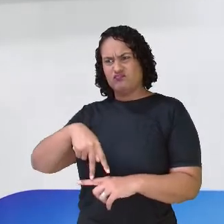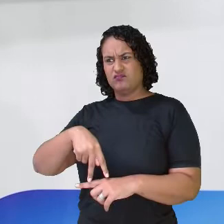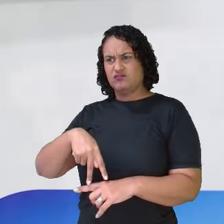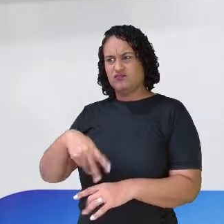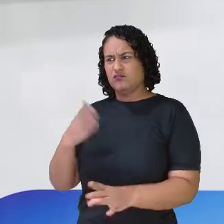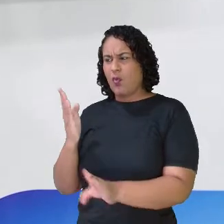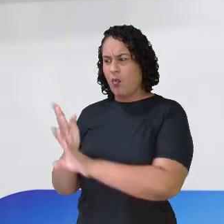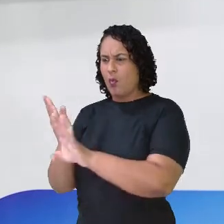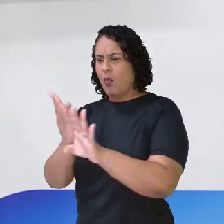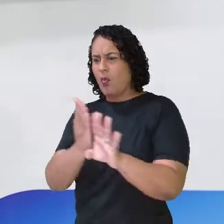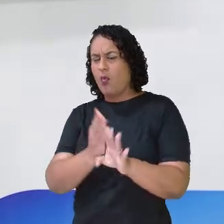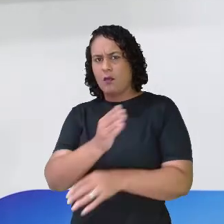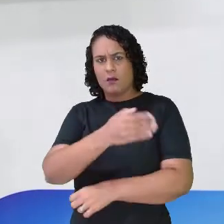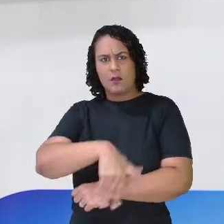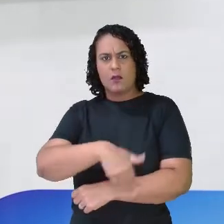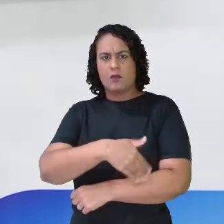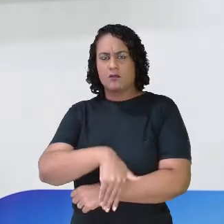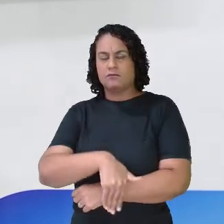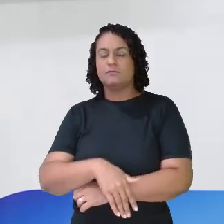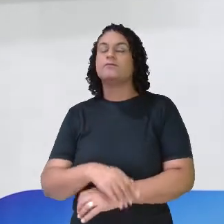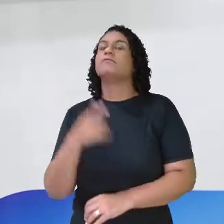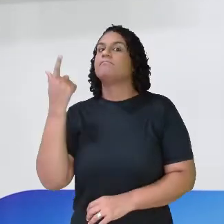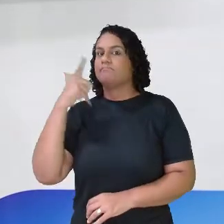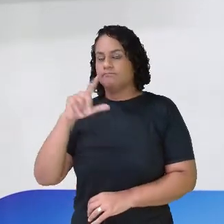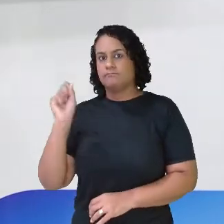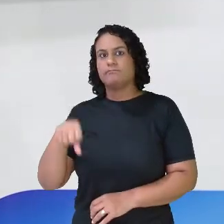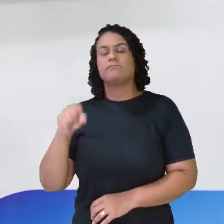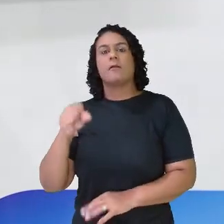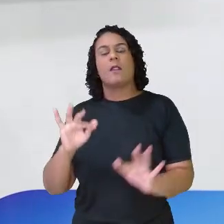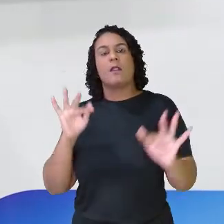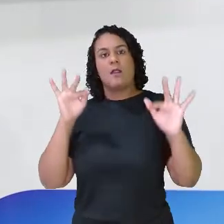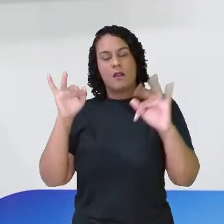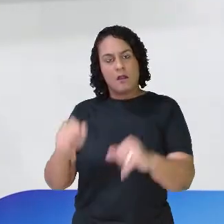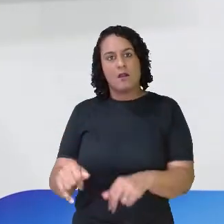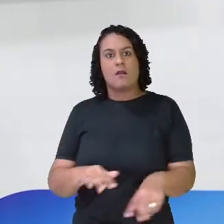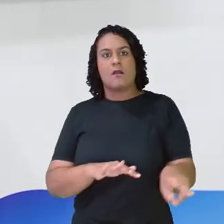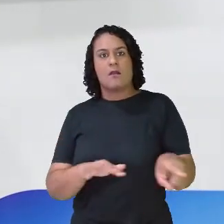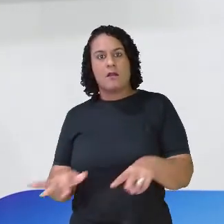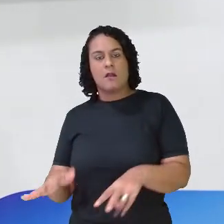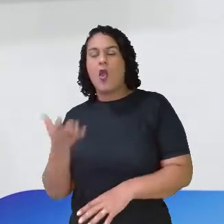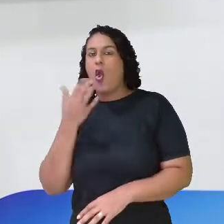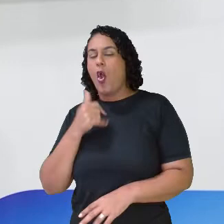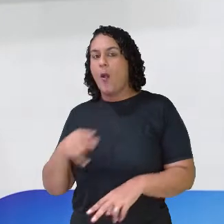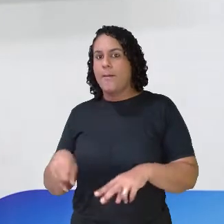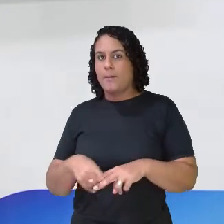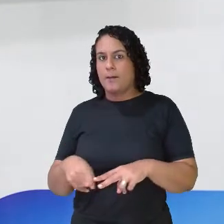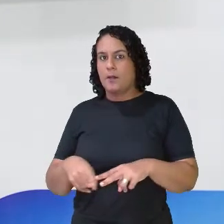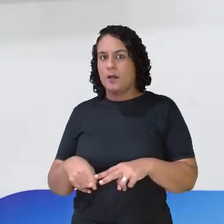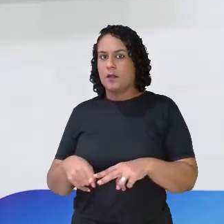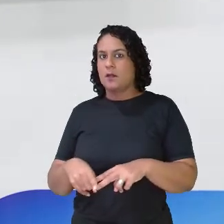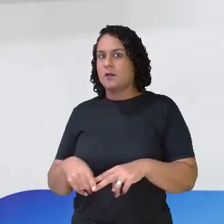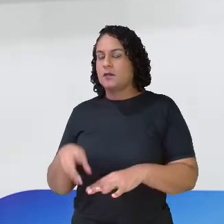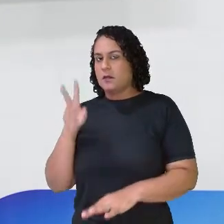ver. Consegue sim. Quando você chega no final de semana, que come aquela fatia de pizza, já prestou atenção no formato